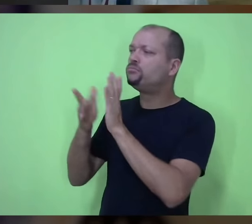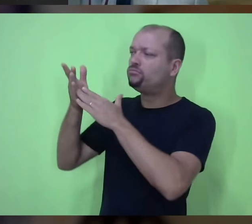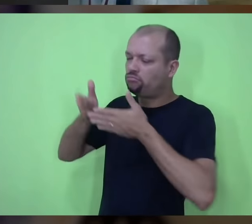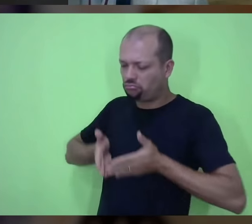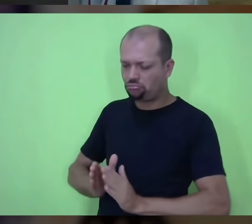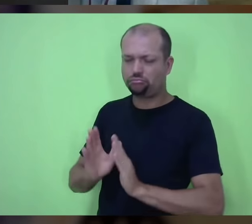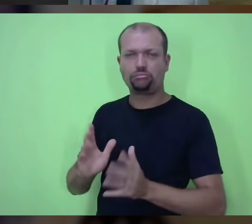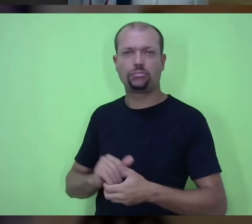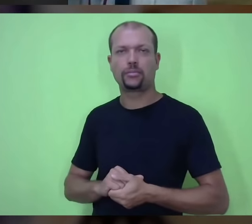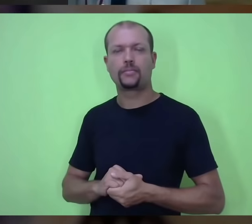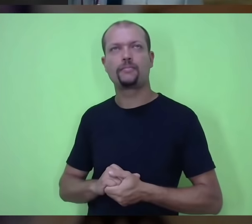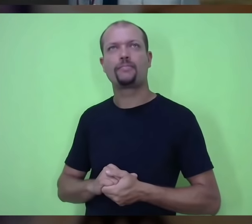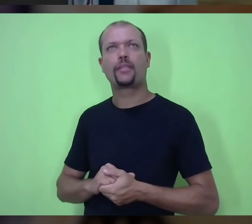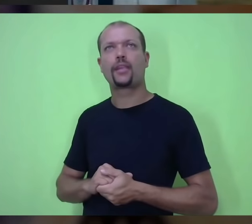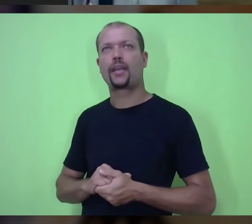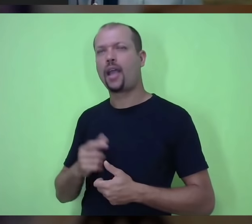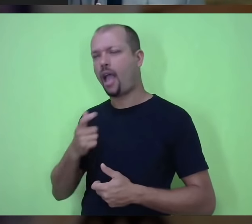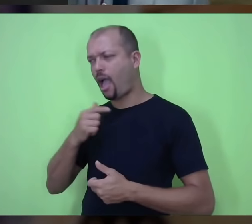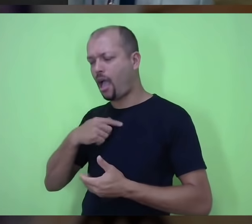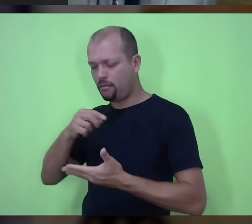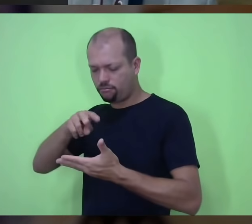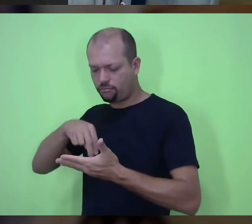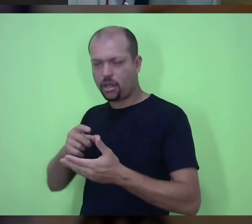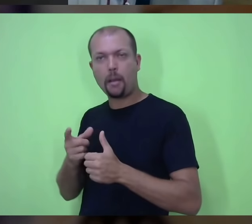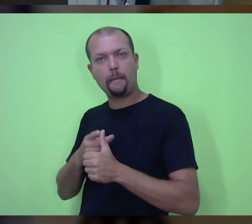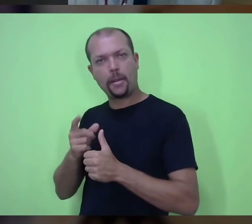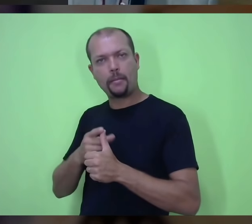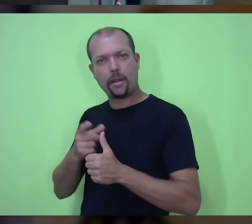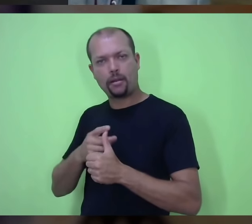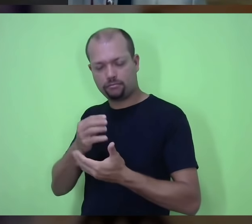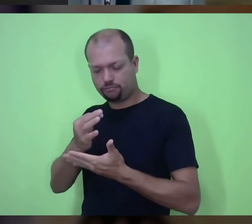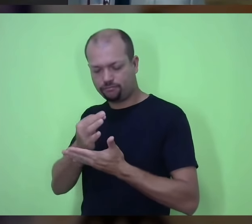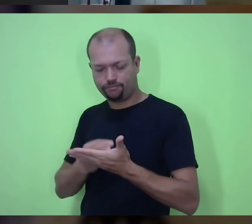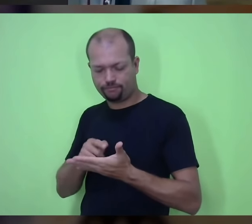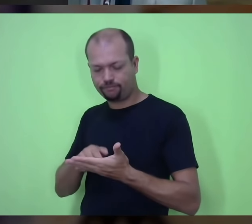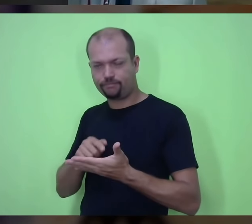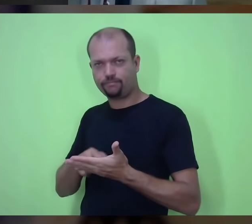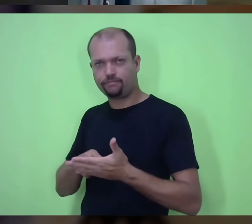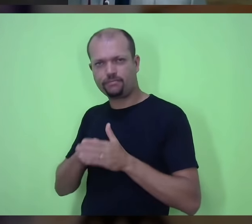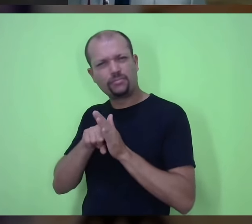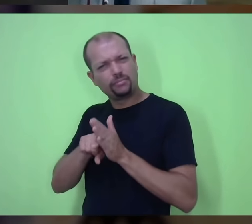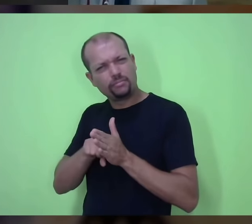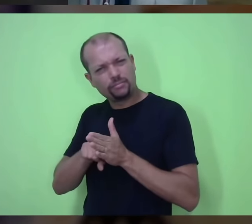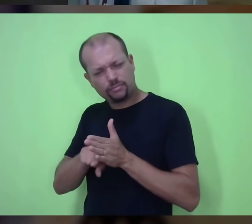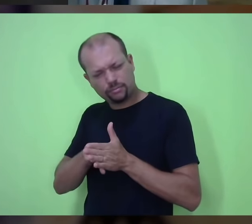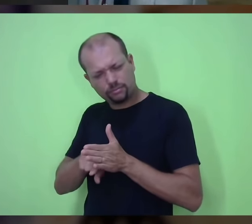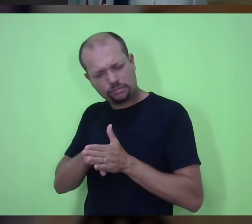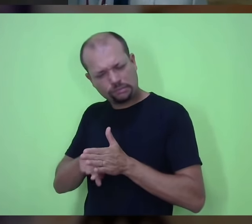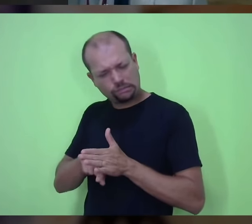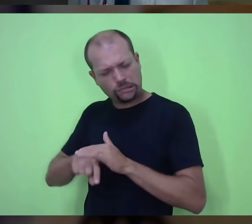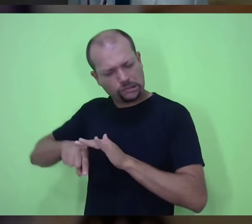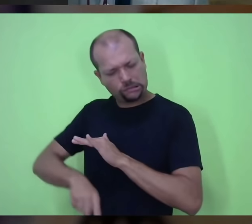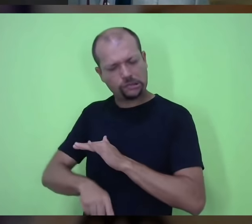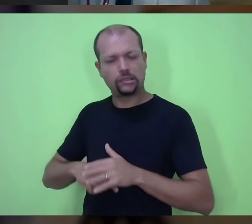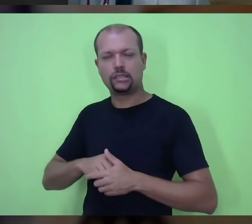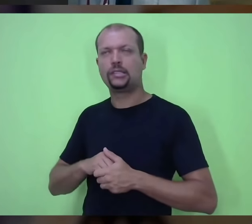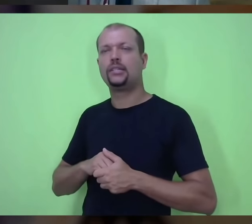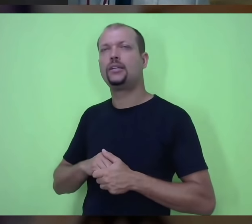Porque eu quando li pela primeira vez esse texto e fui buscar entendê-lo de maneira mais